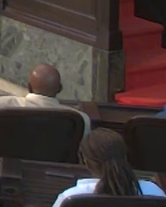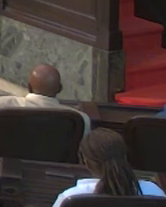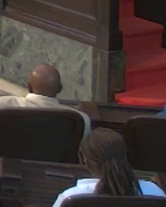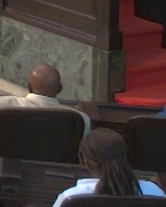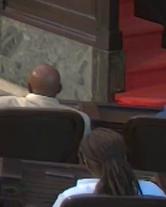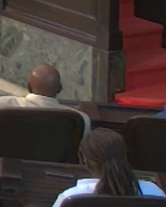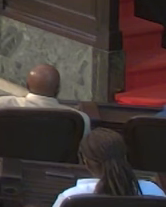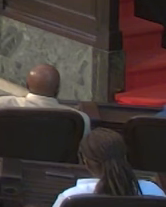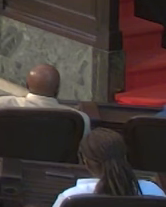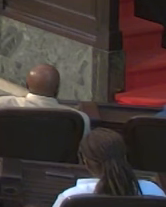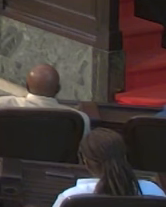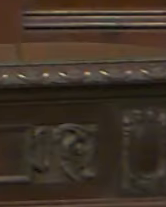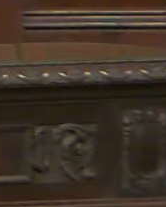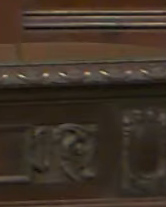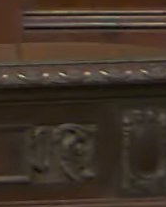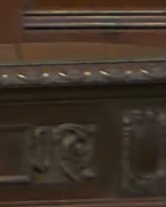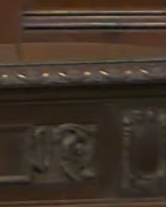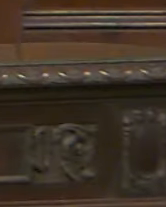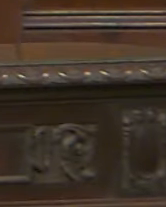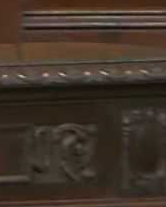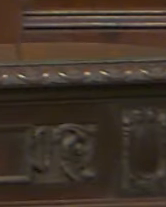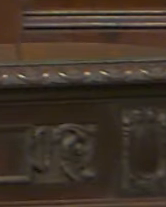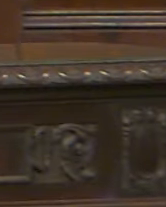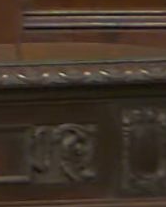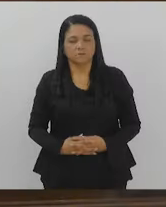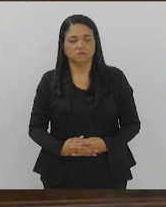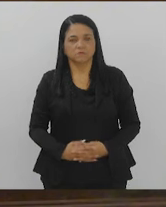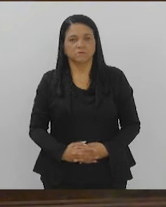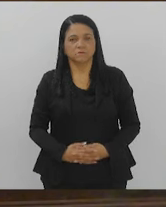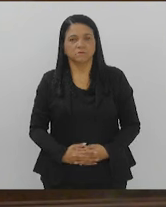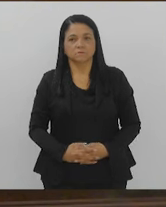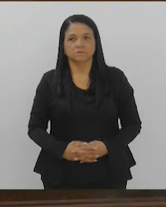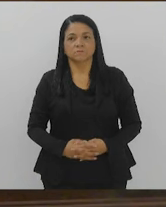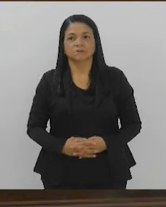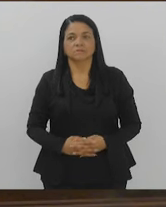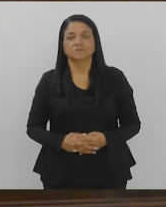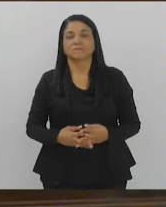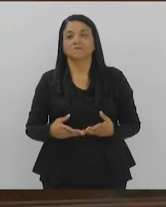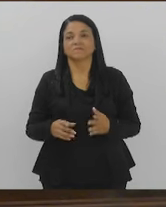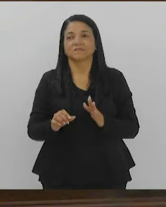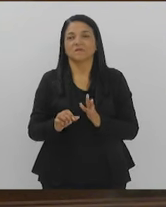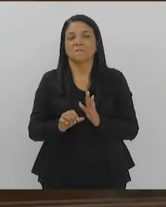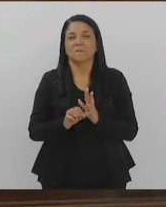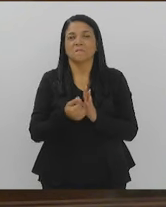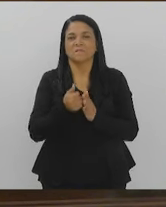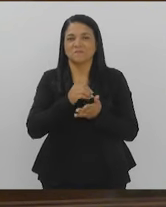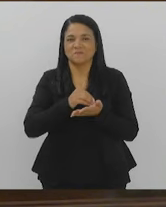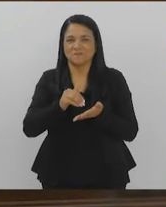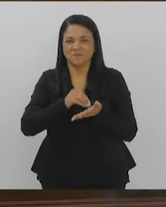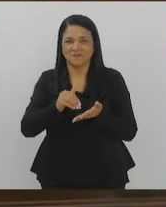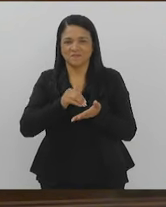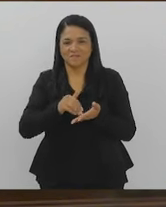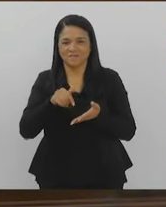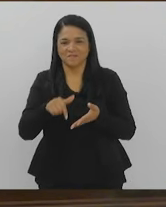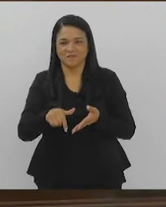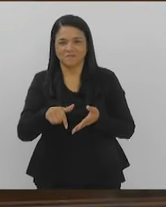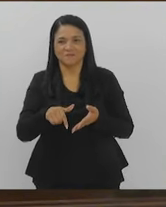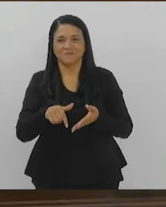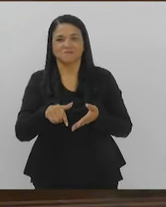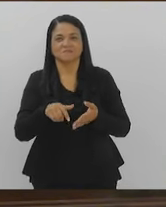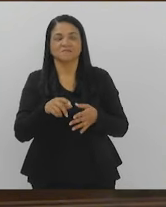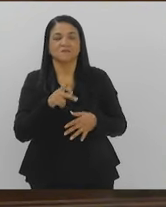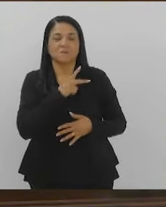deputado Rosenberg Reis, que é o primeiro secretário dessa casa e preside